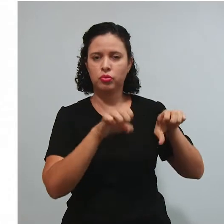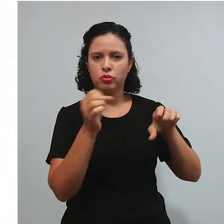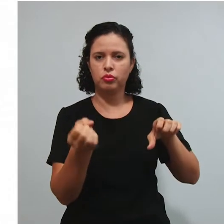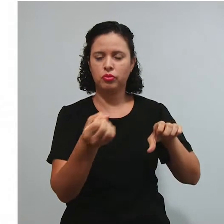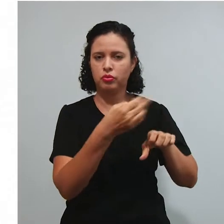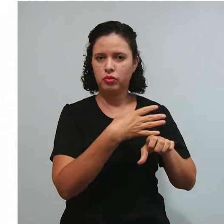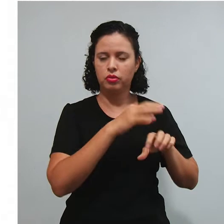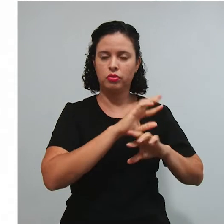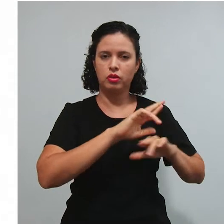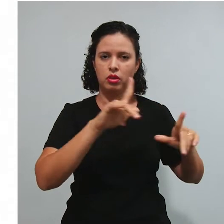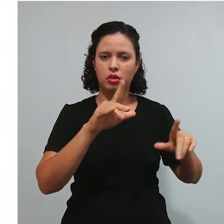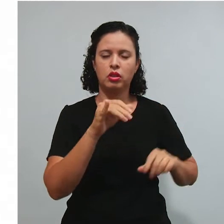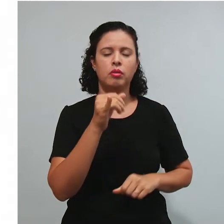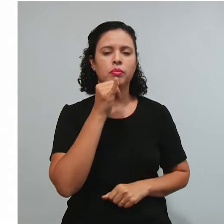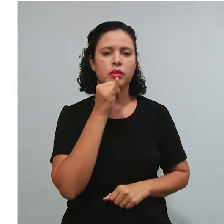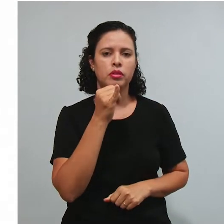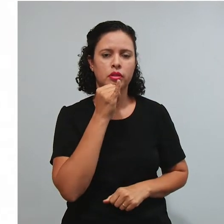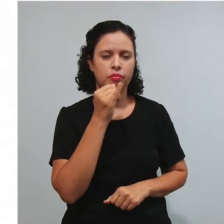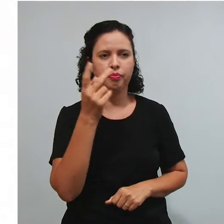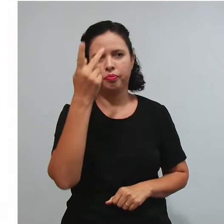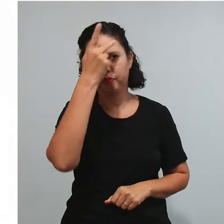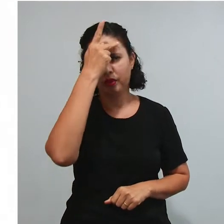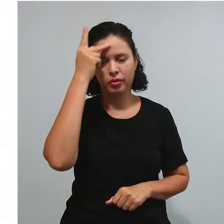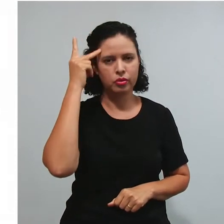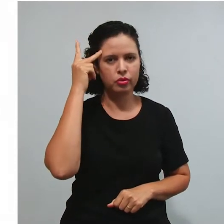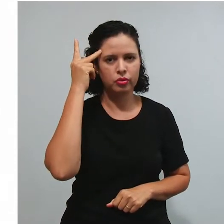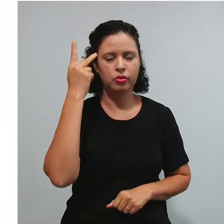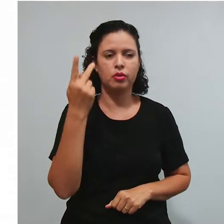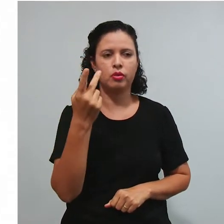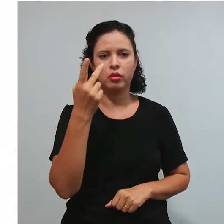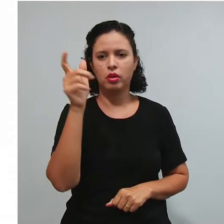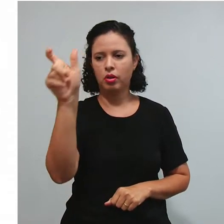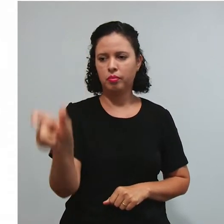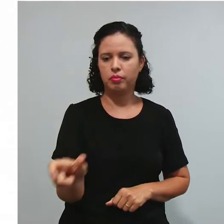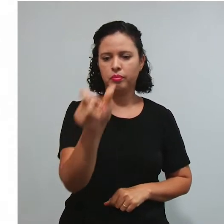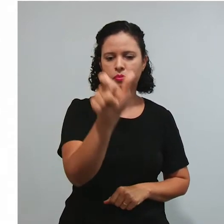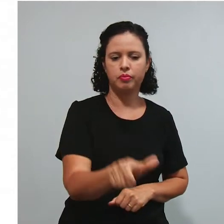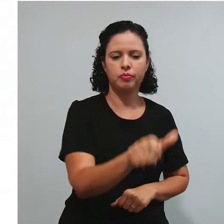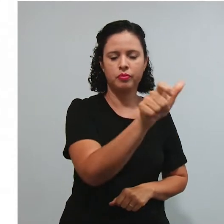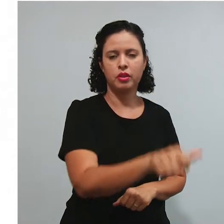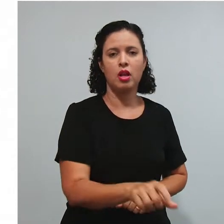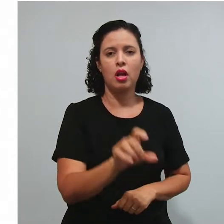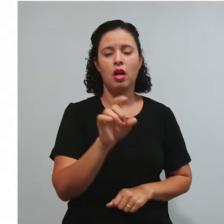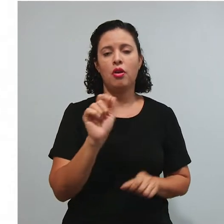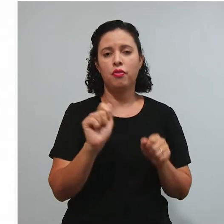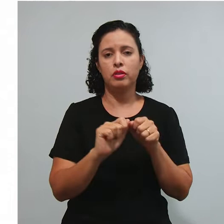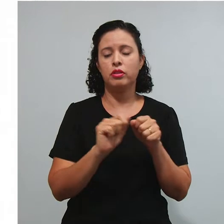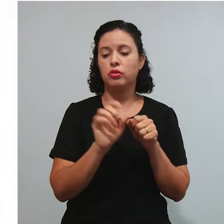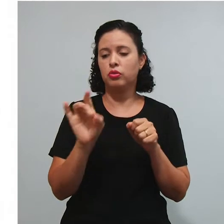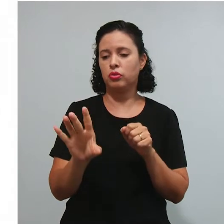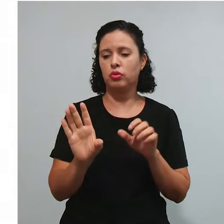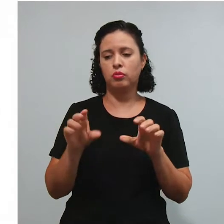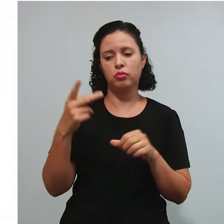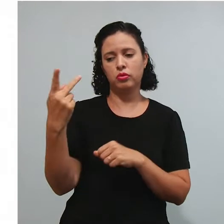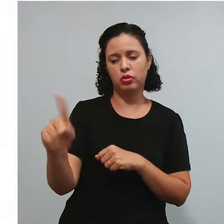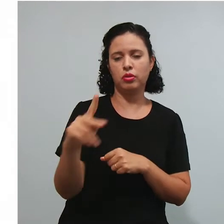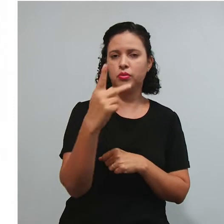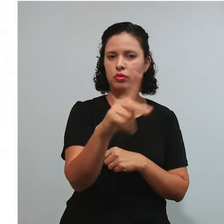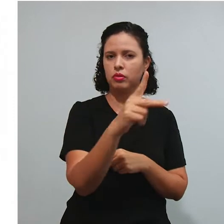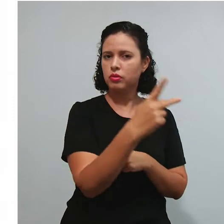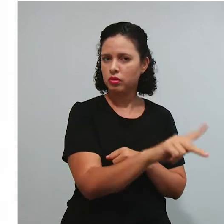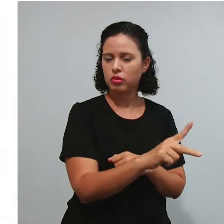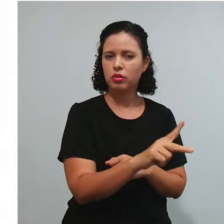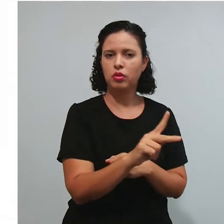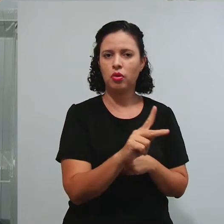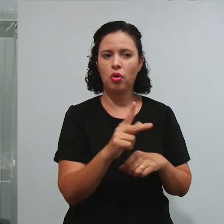coisa ficou mais personalizada, cada pessoa fazia apenas a sua parte, ela